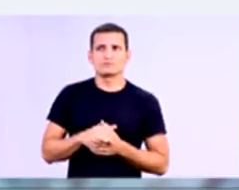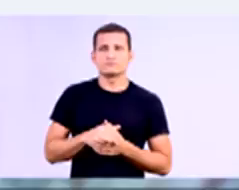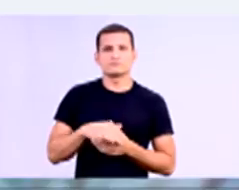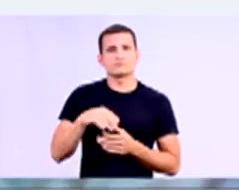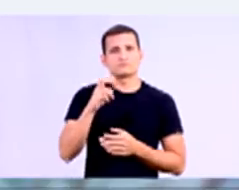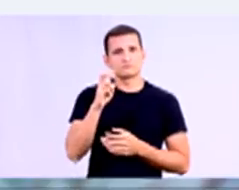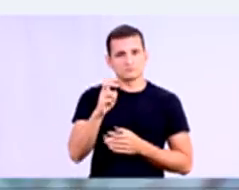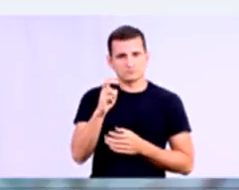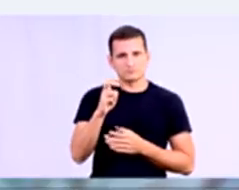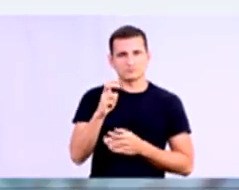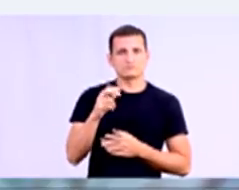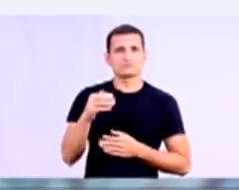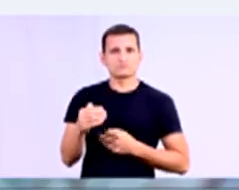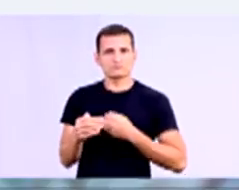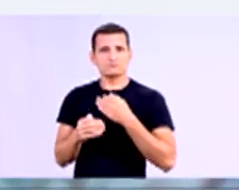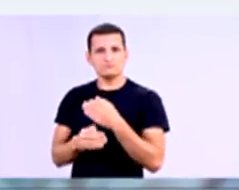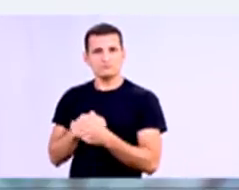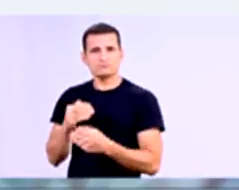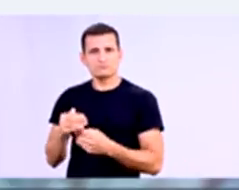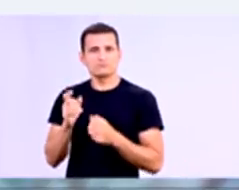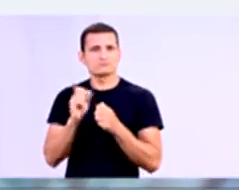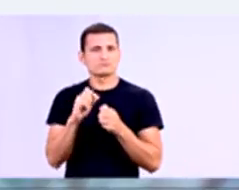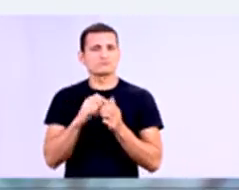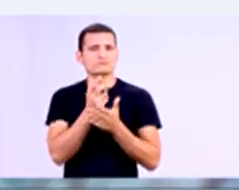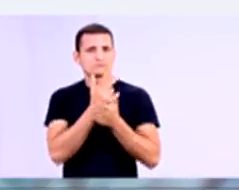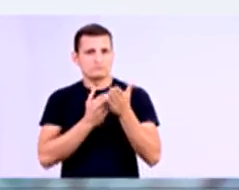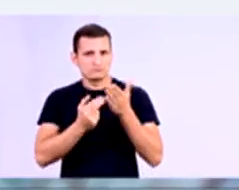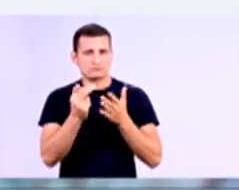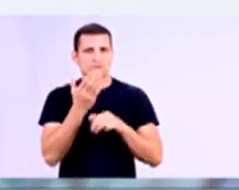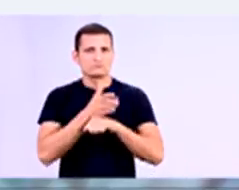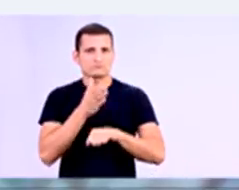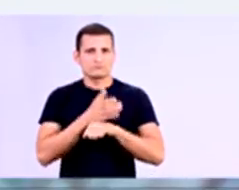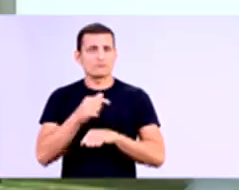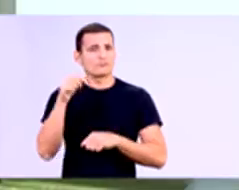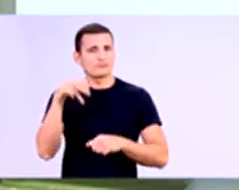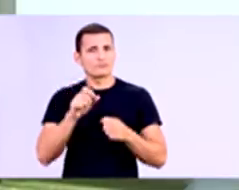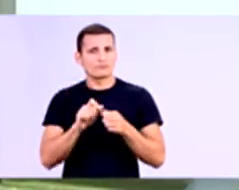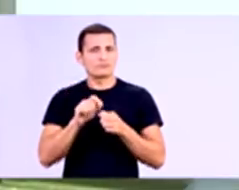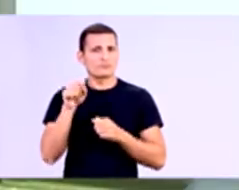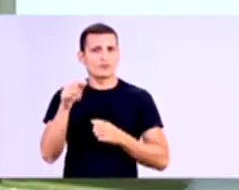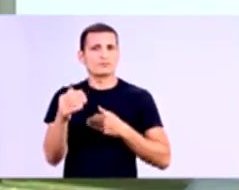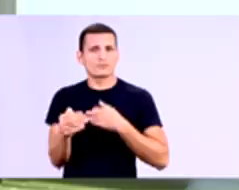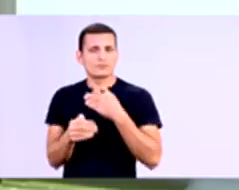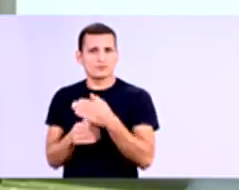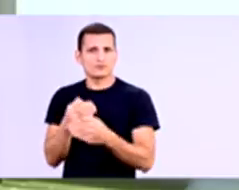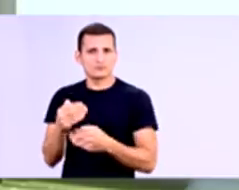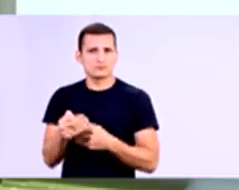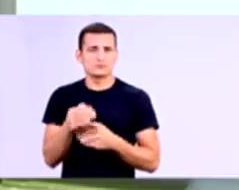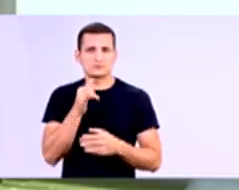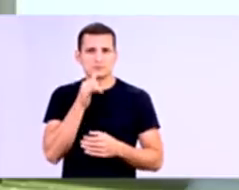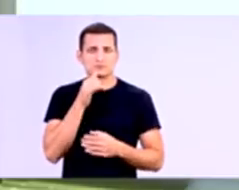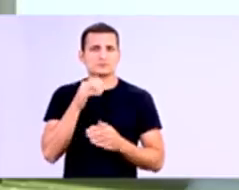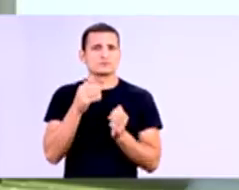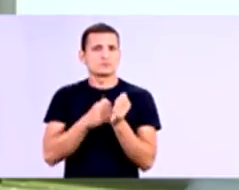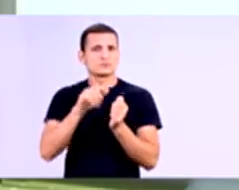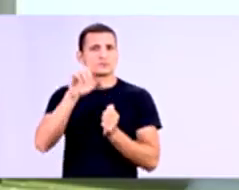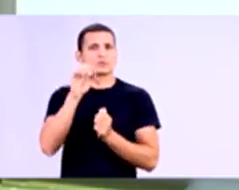5 passos eu fiz um pequeno diagrama de atividades. Quem fez esses passos aqui de